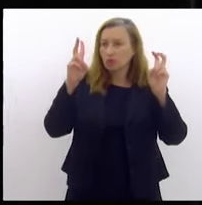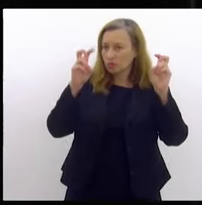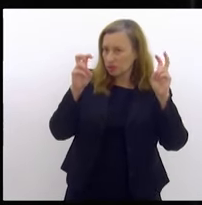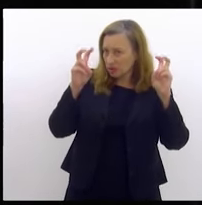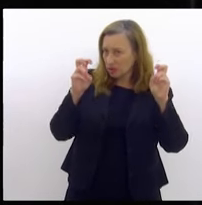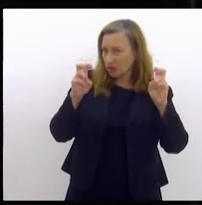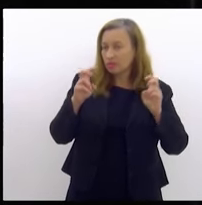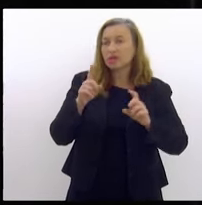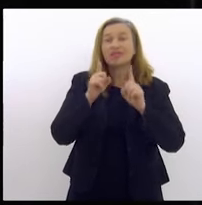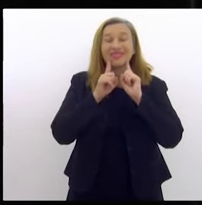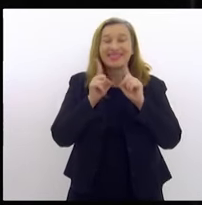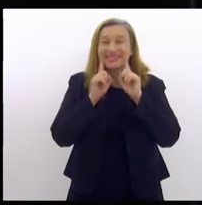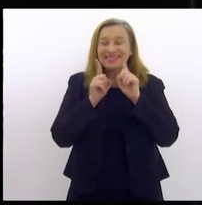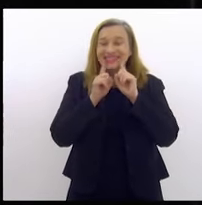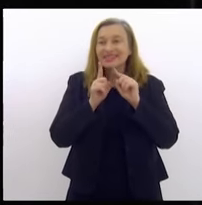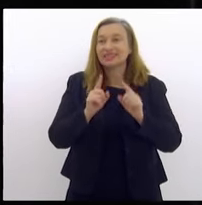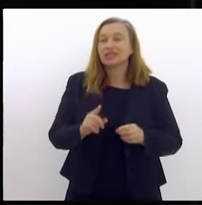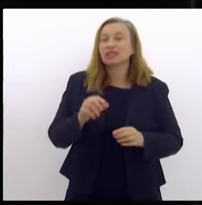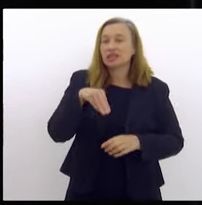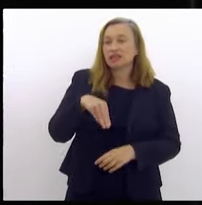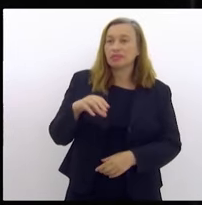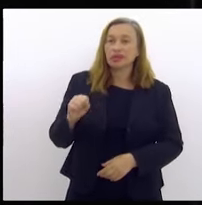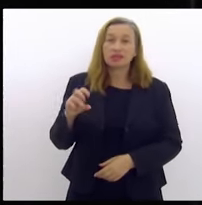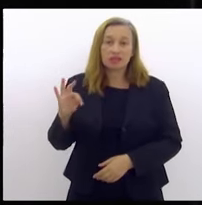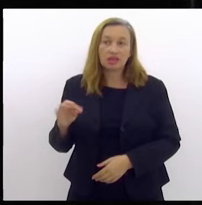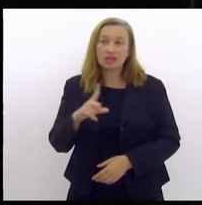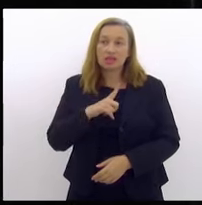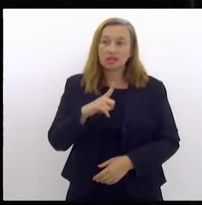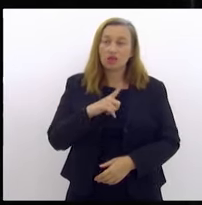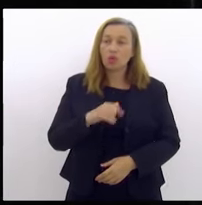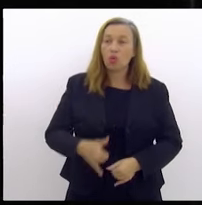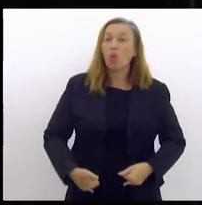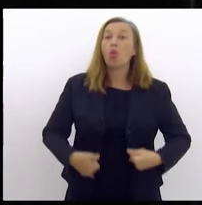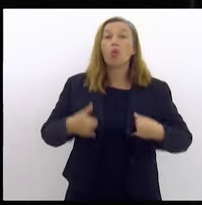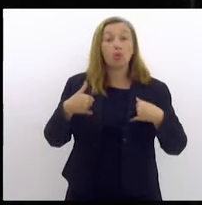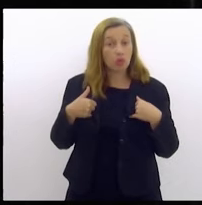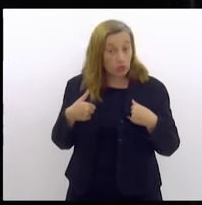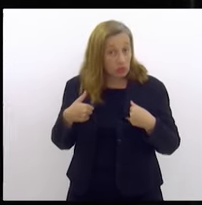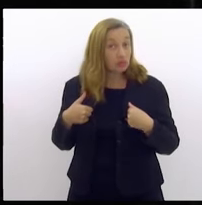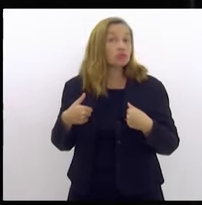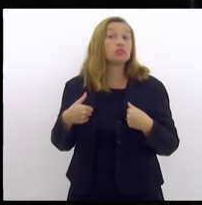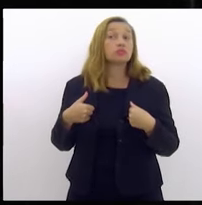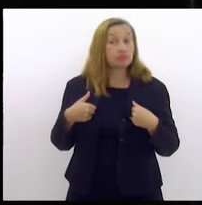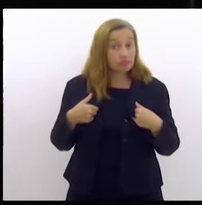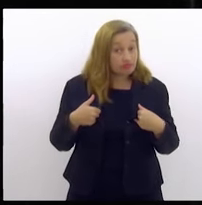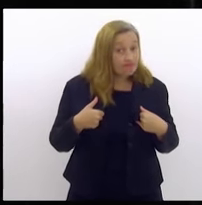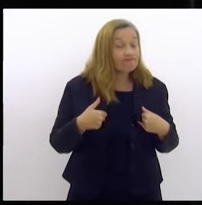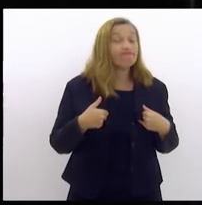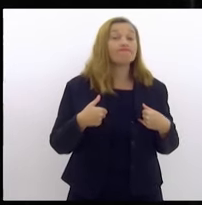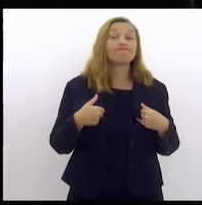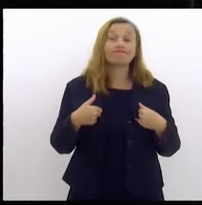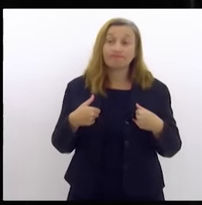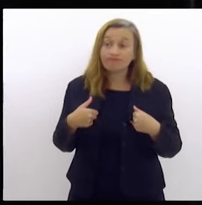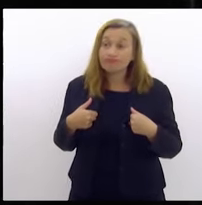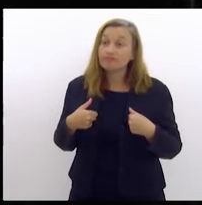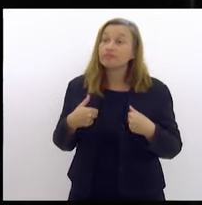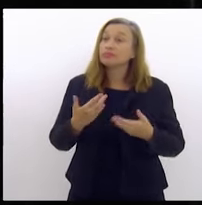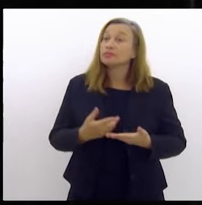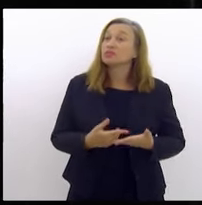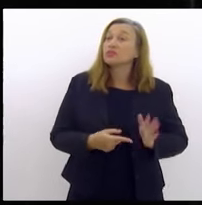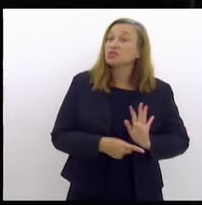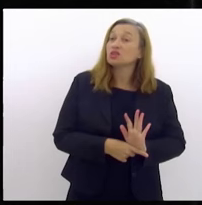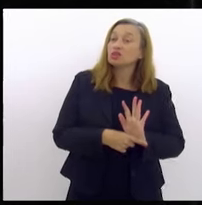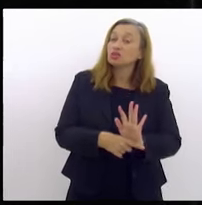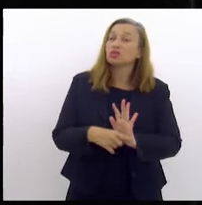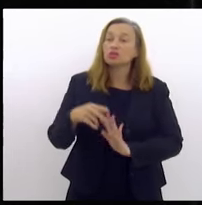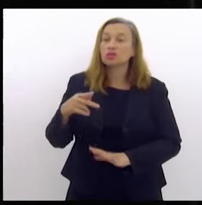ainda de Maricá, que o MST tem orgulho, muito orgulho, de contribuir com as